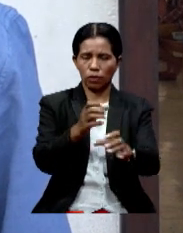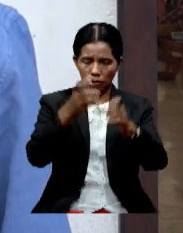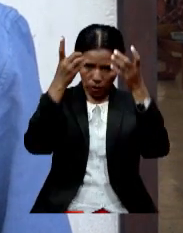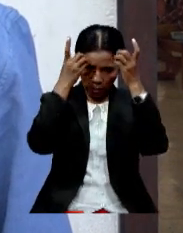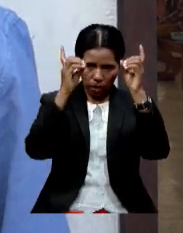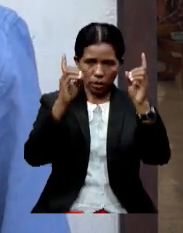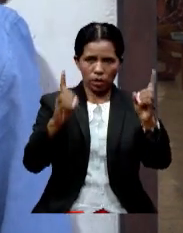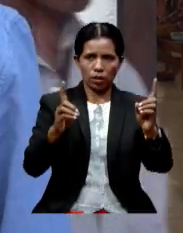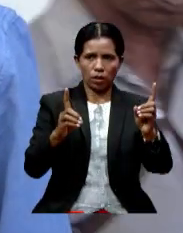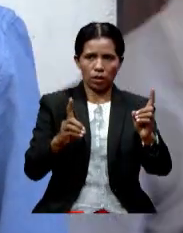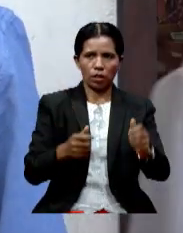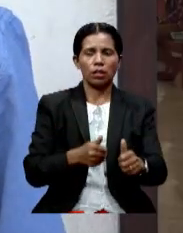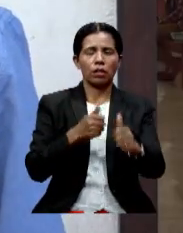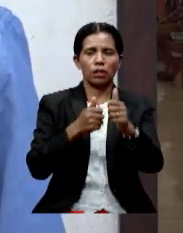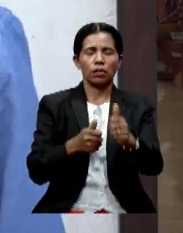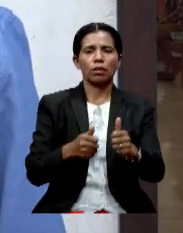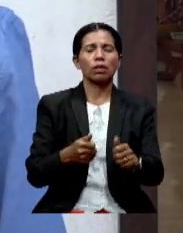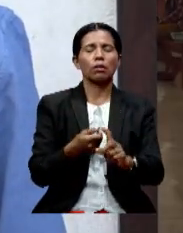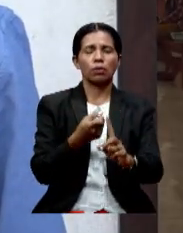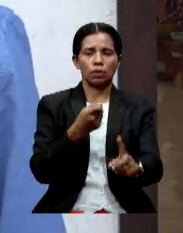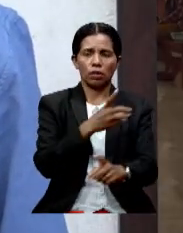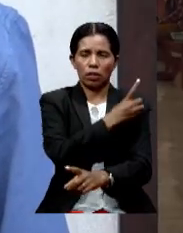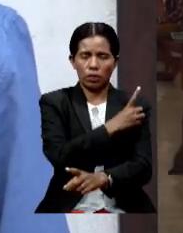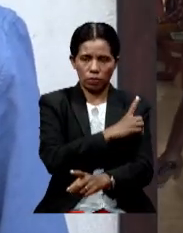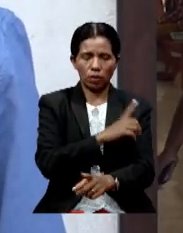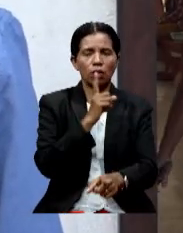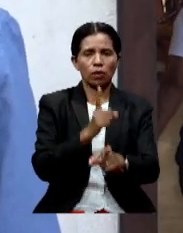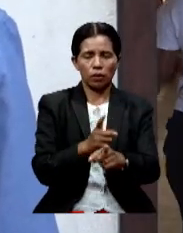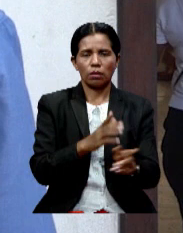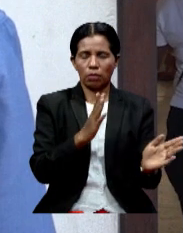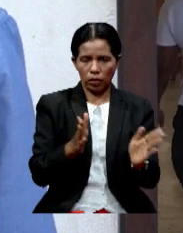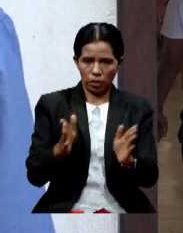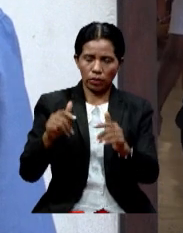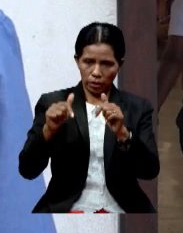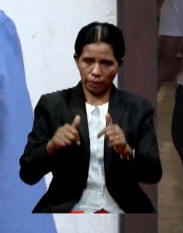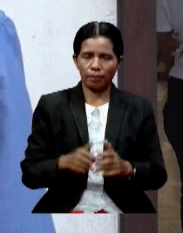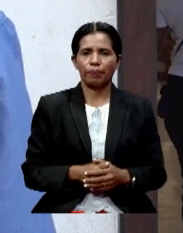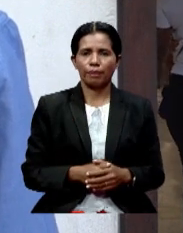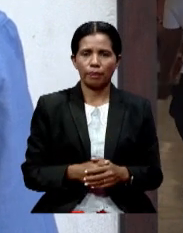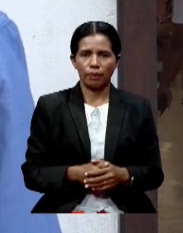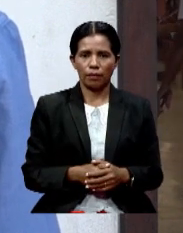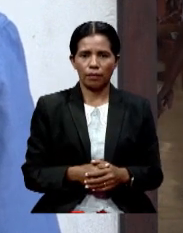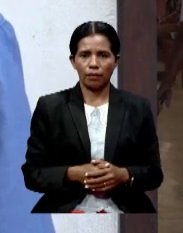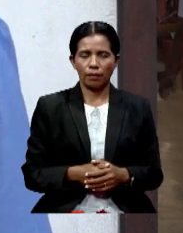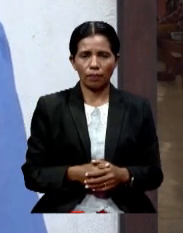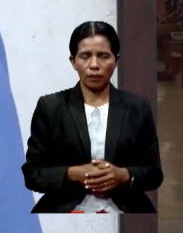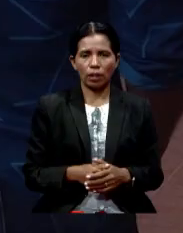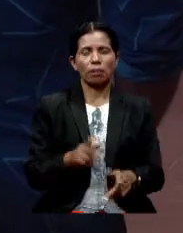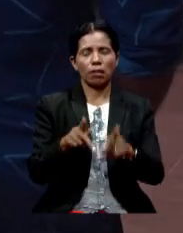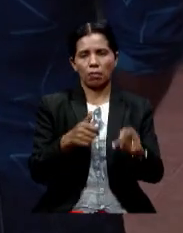nebe maca tuir parte a defesa minha, justo, vai a processo irané. E mos, liriu, vai arguido